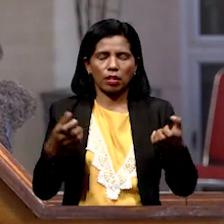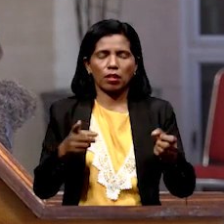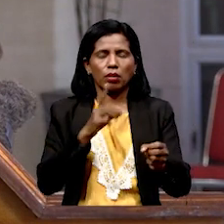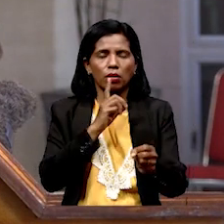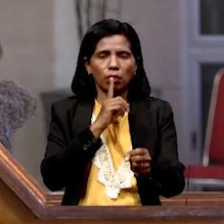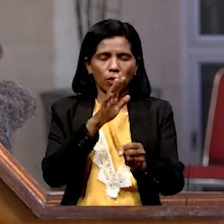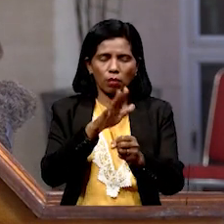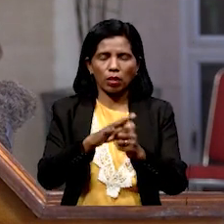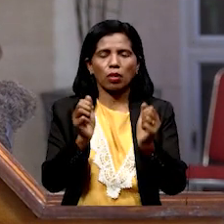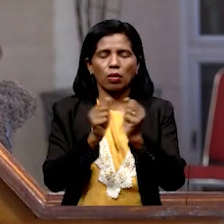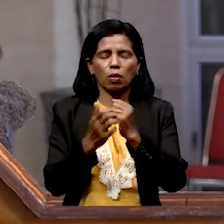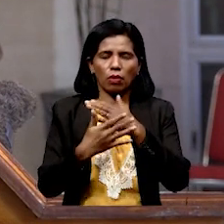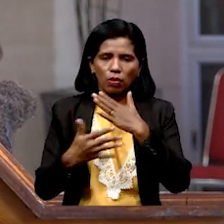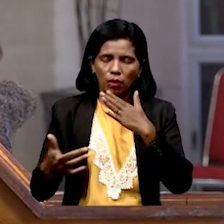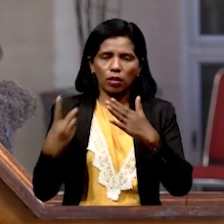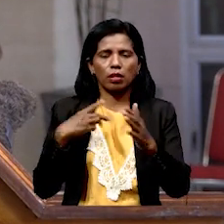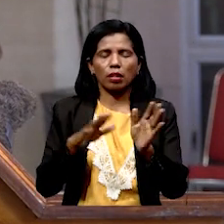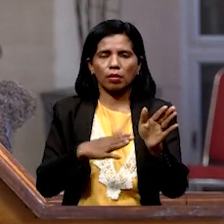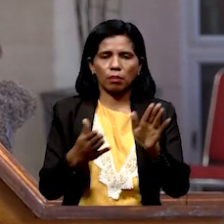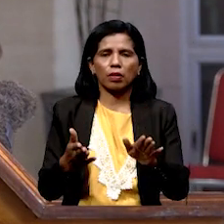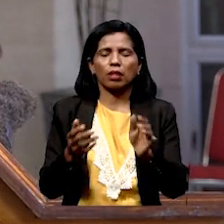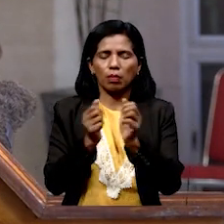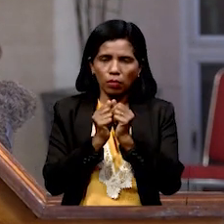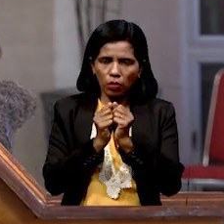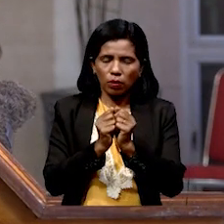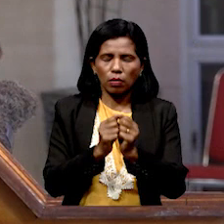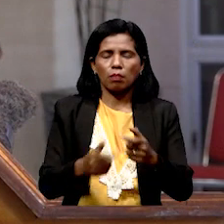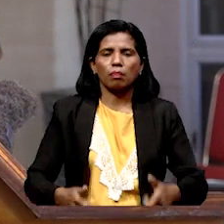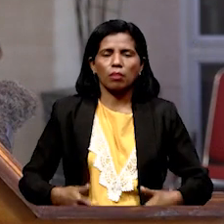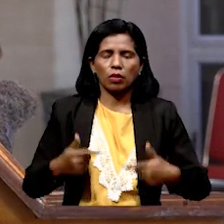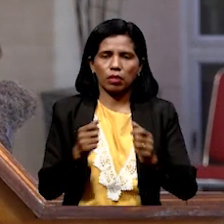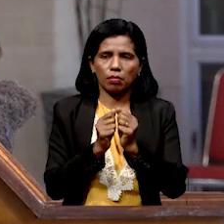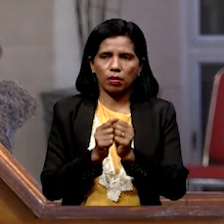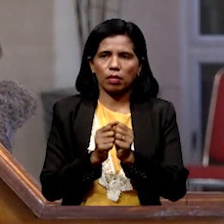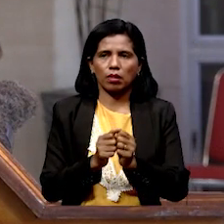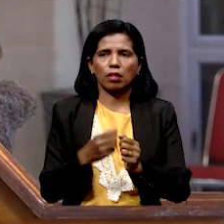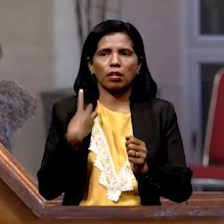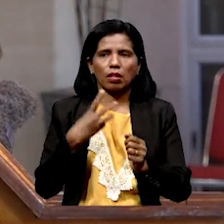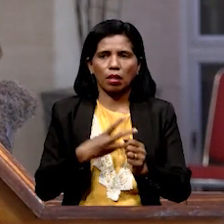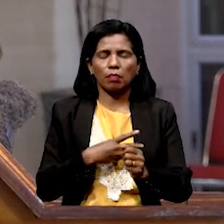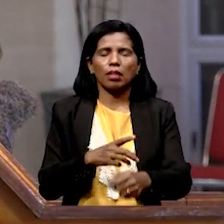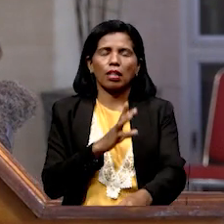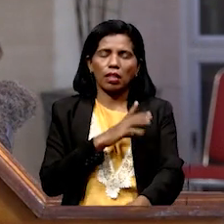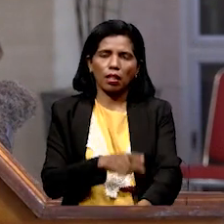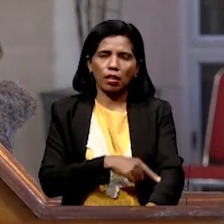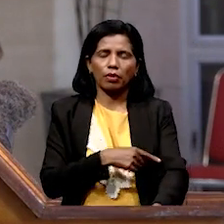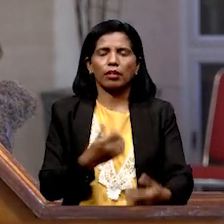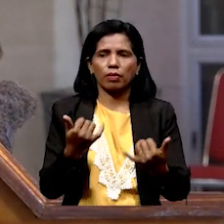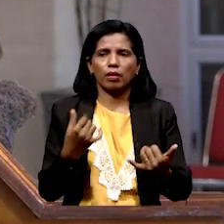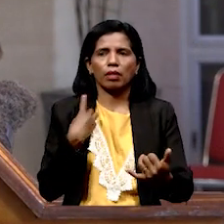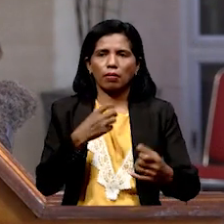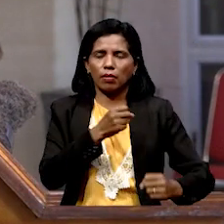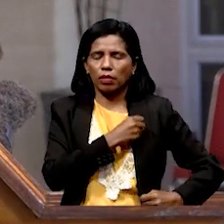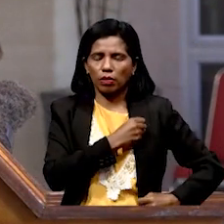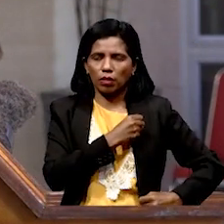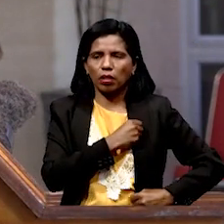de ita mati hamutu o ita muri hamutu mai be distinu naruk ni a mim que levou oito anos, a minha soldados riam